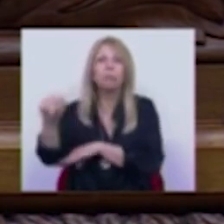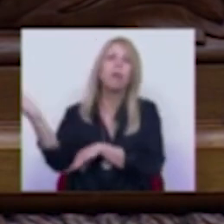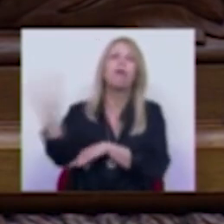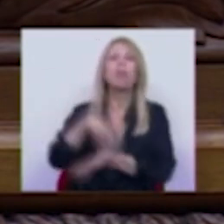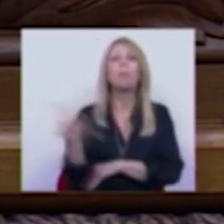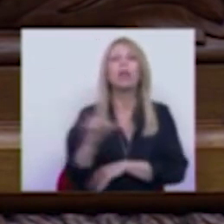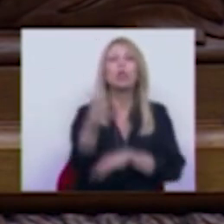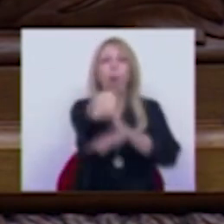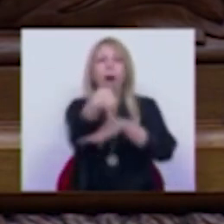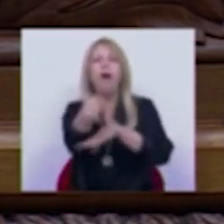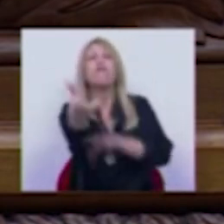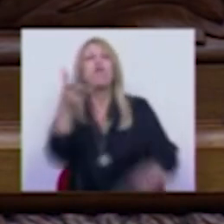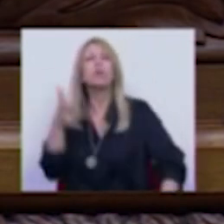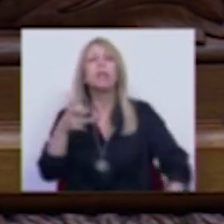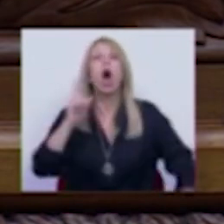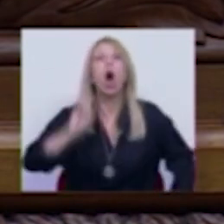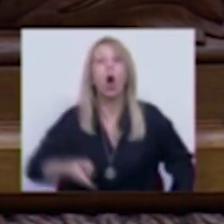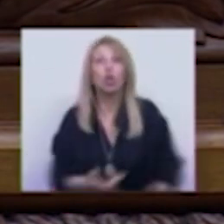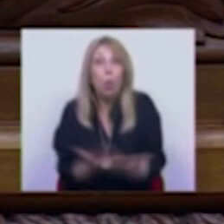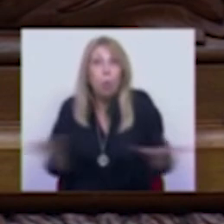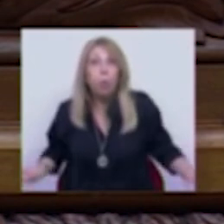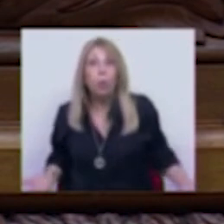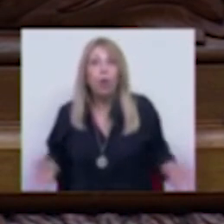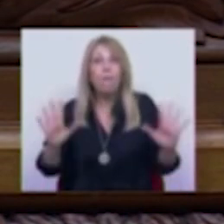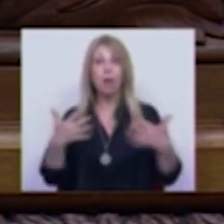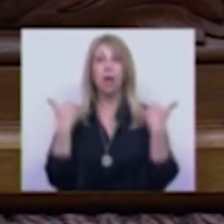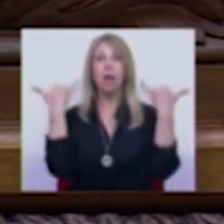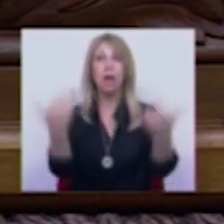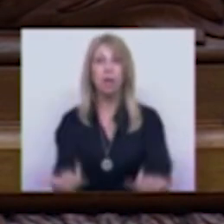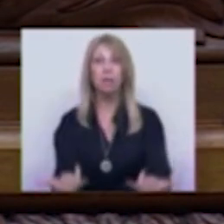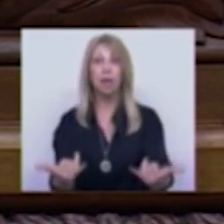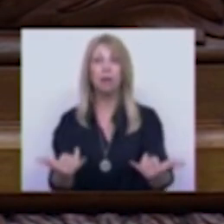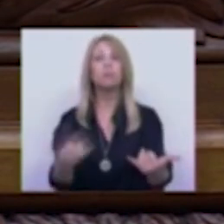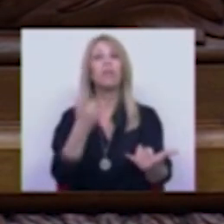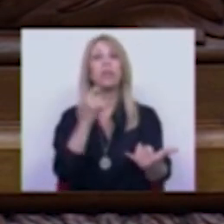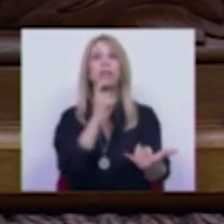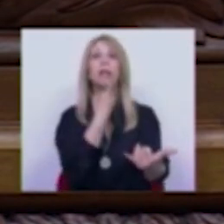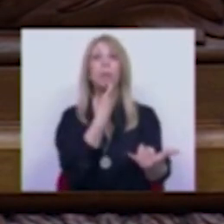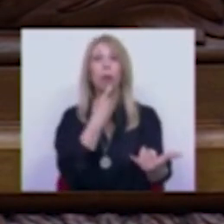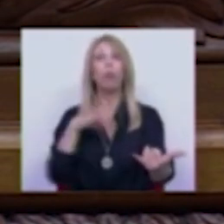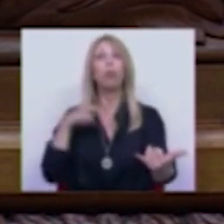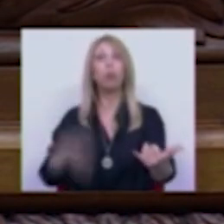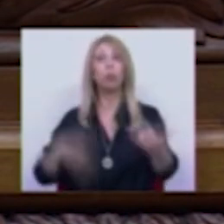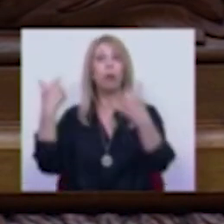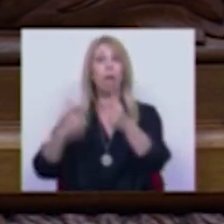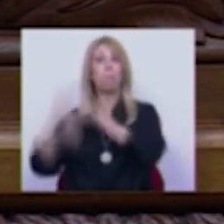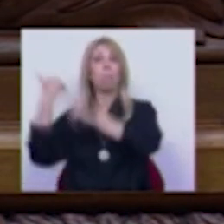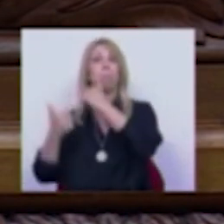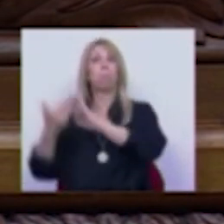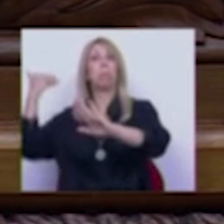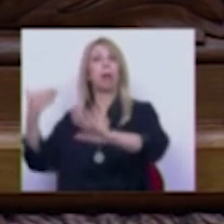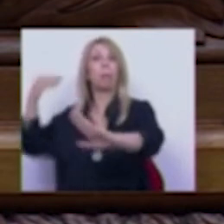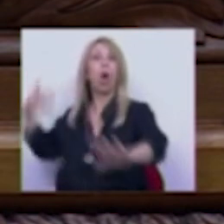coisa. Sei que na velocidade do pós-25 de Abril, Portugal ficou sistematicamente para trás. Talvez o símbolo de algumas avarias militares daquela